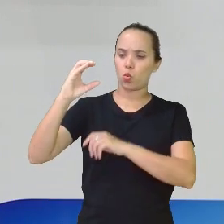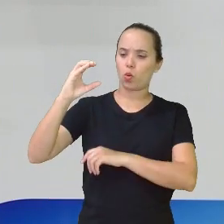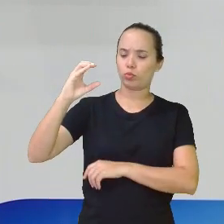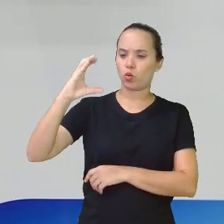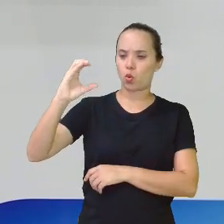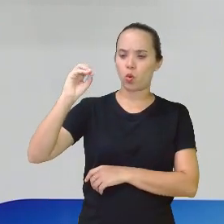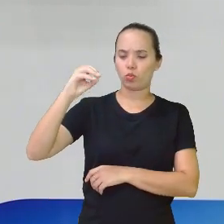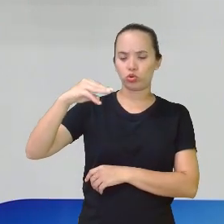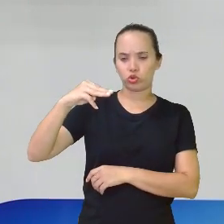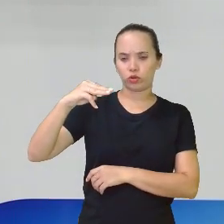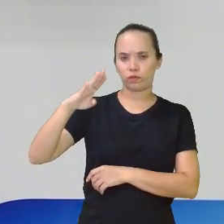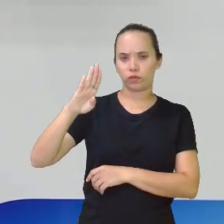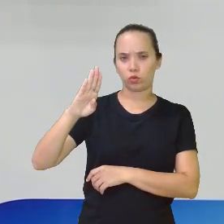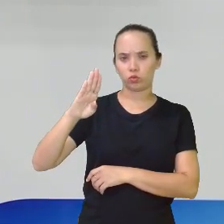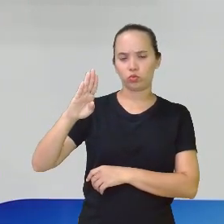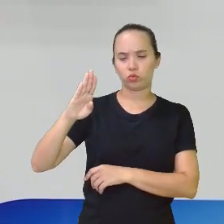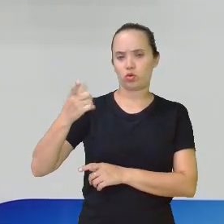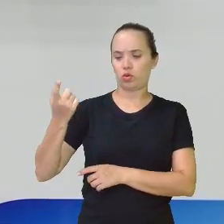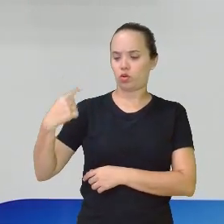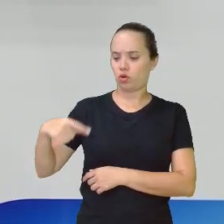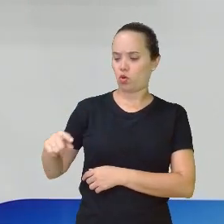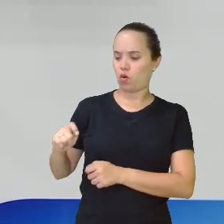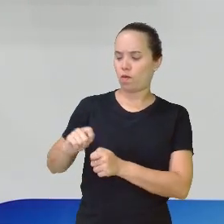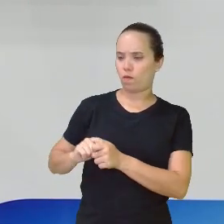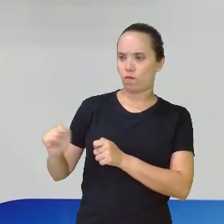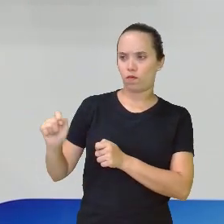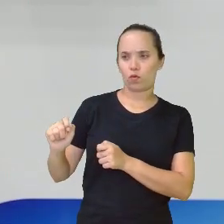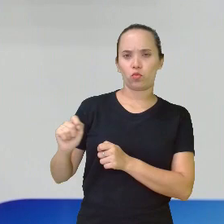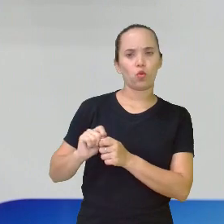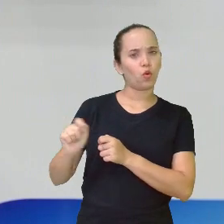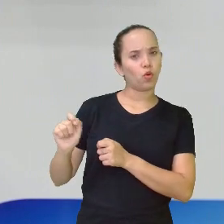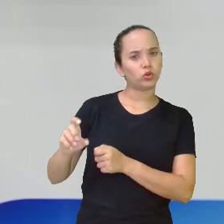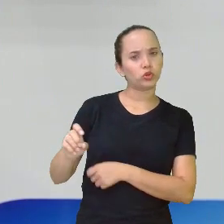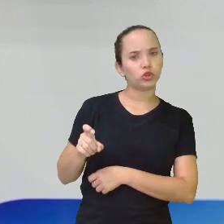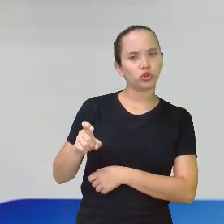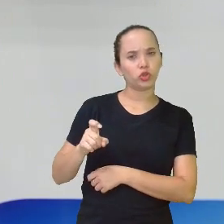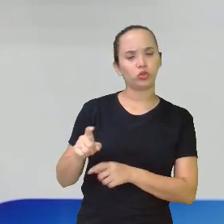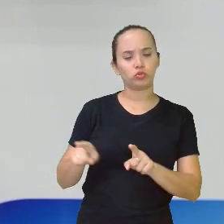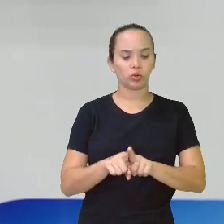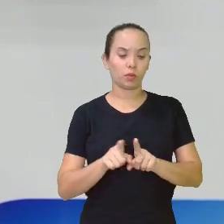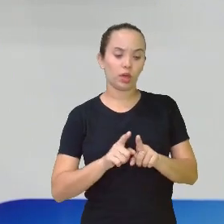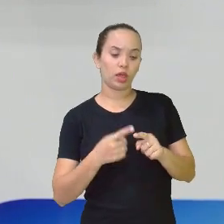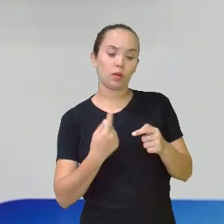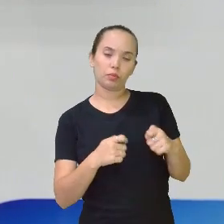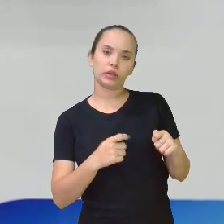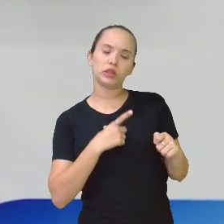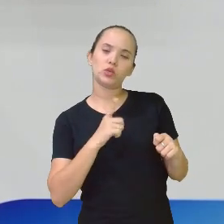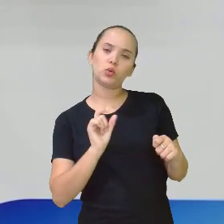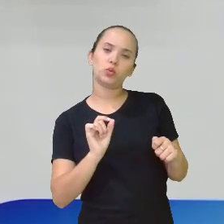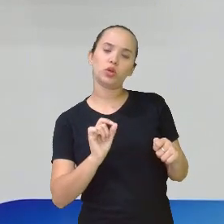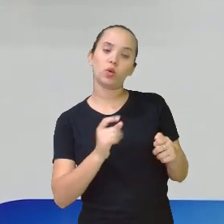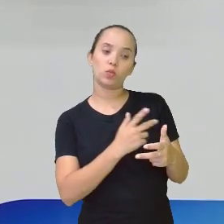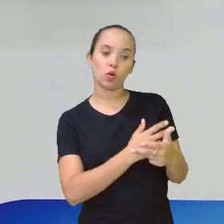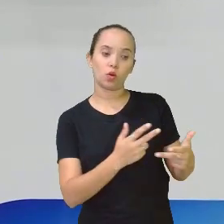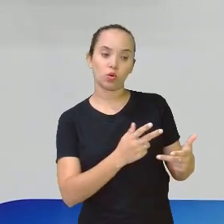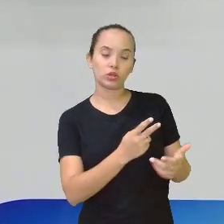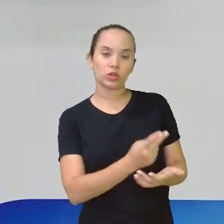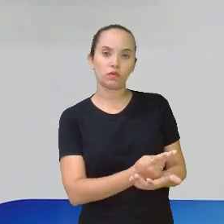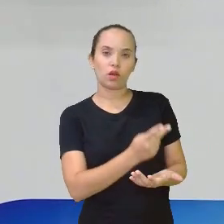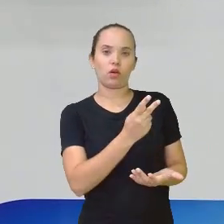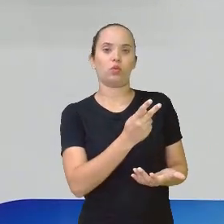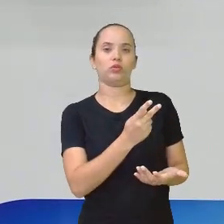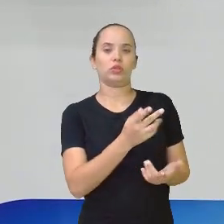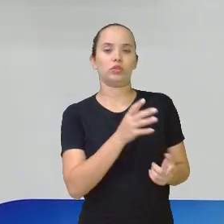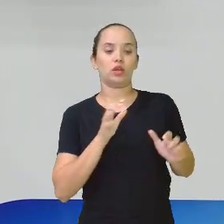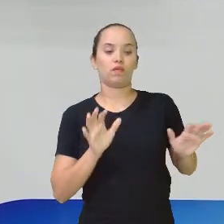preciso acender ali um fósforo, acender um isqueiro, eu preciso ter uma fonte de energia para que essa